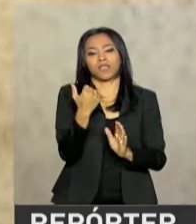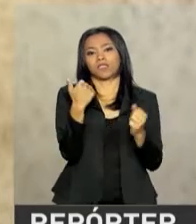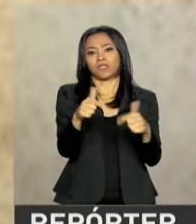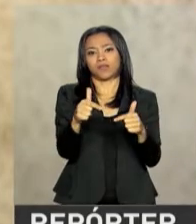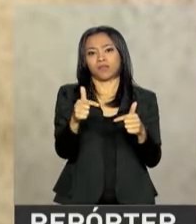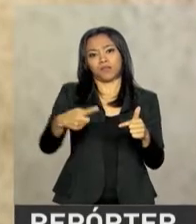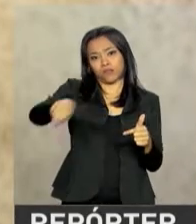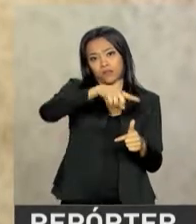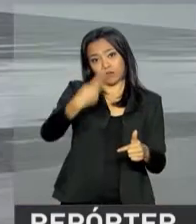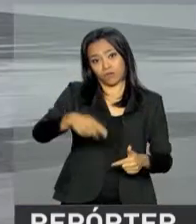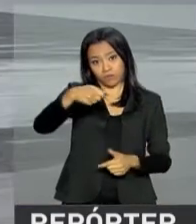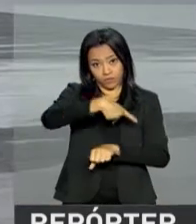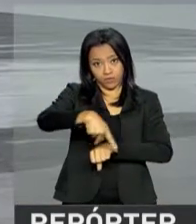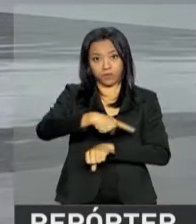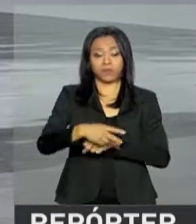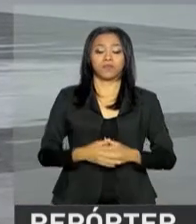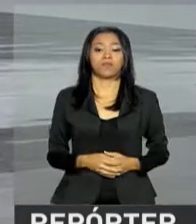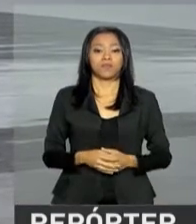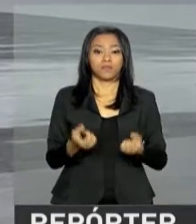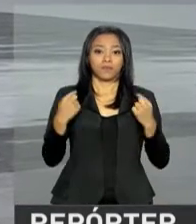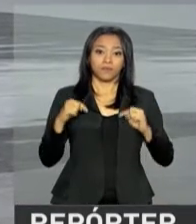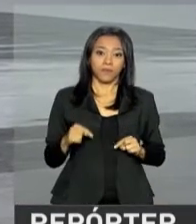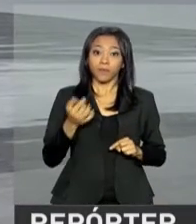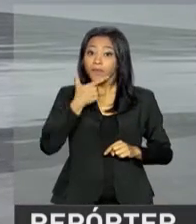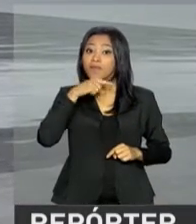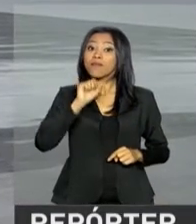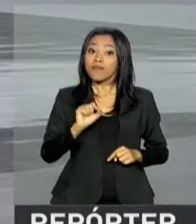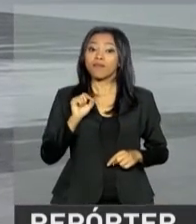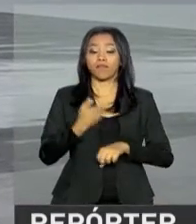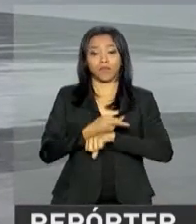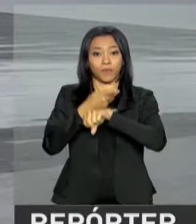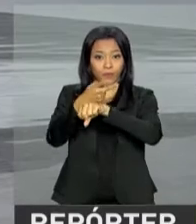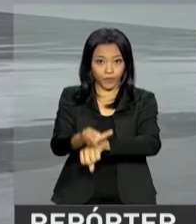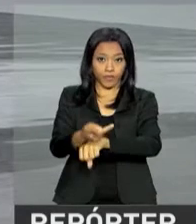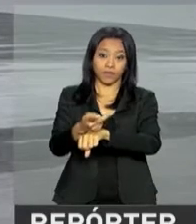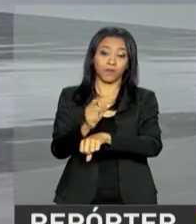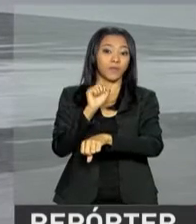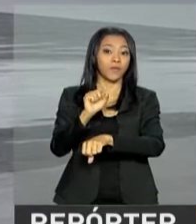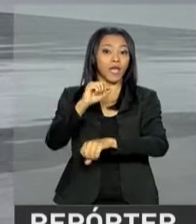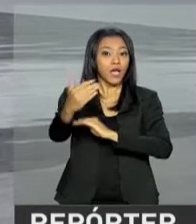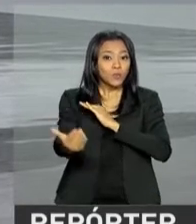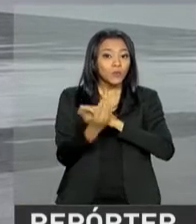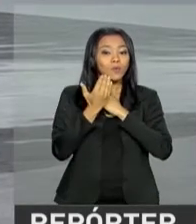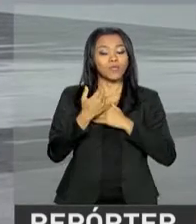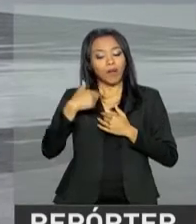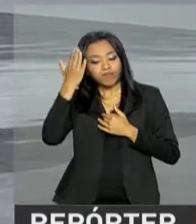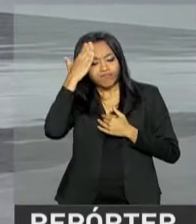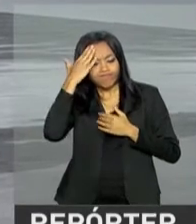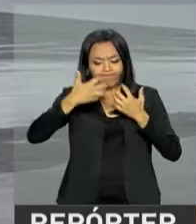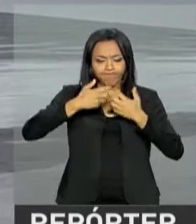no país bem e quem está em busca de ajuda para se tornar um empreendedor ou procurar